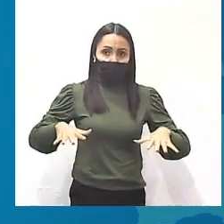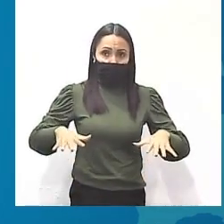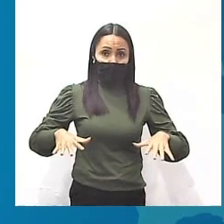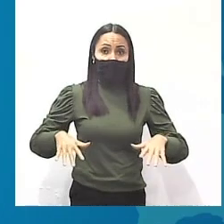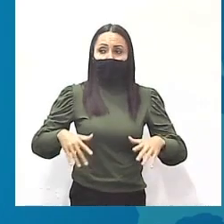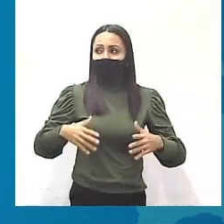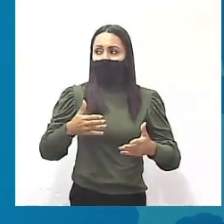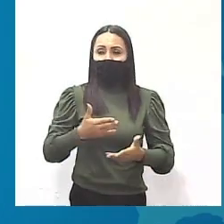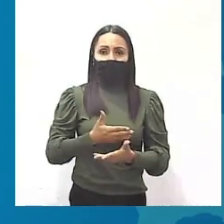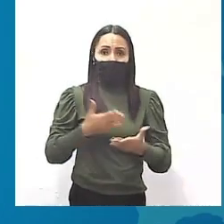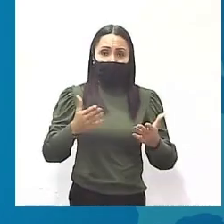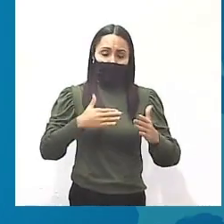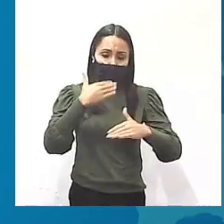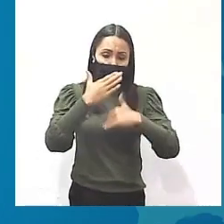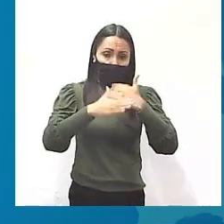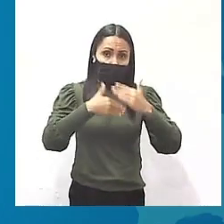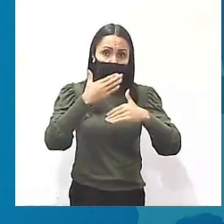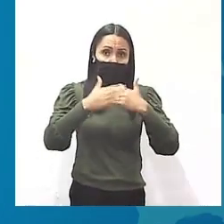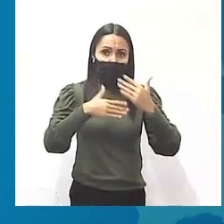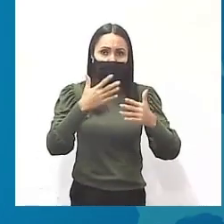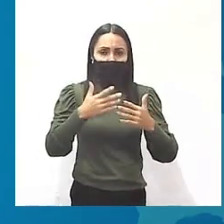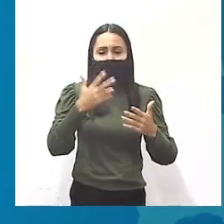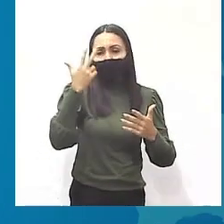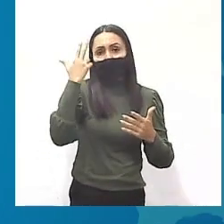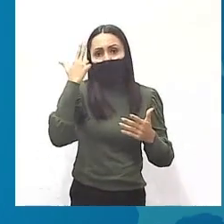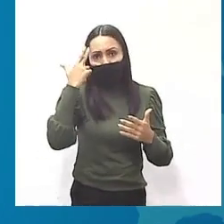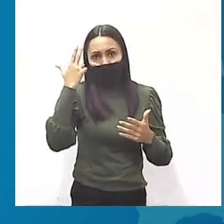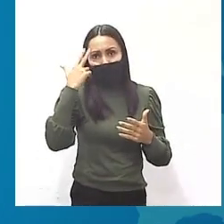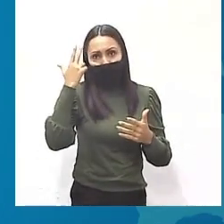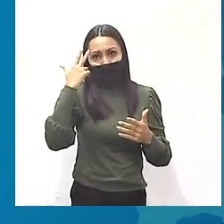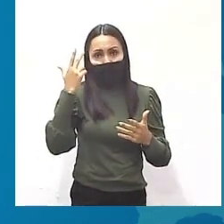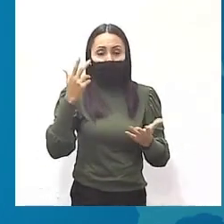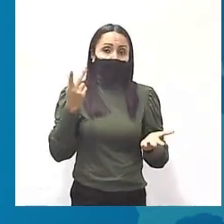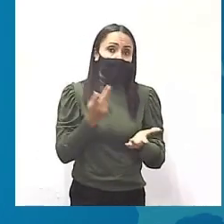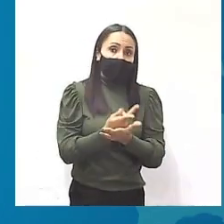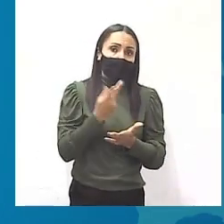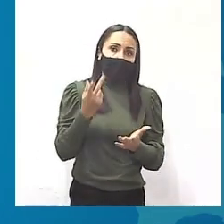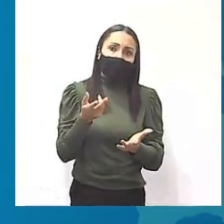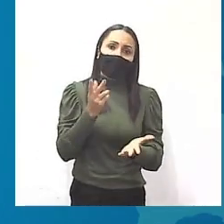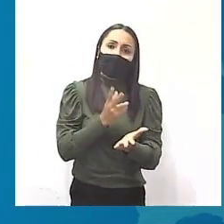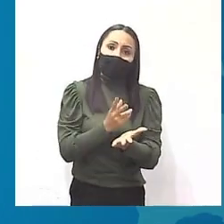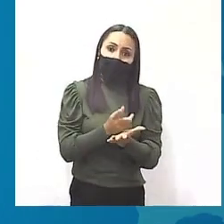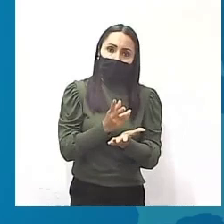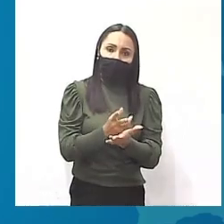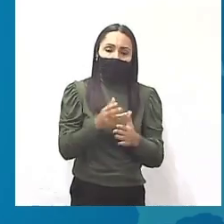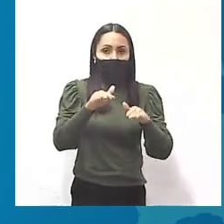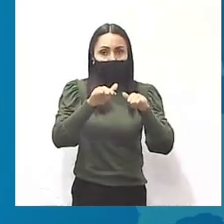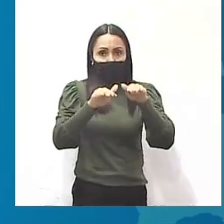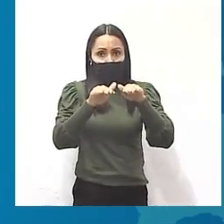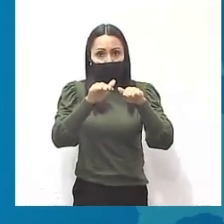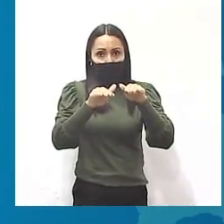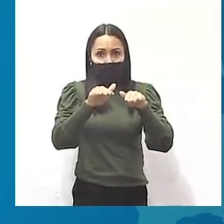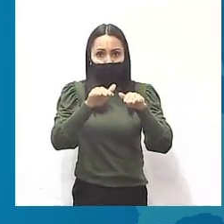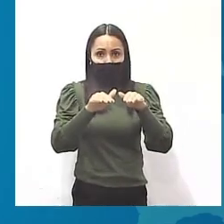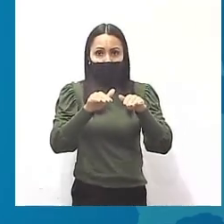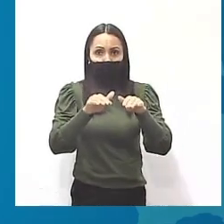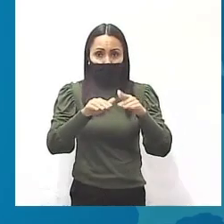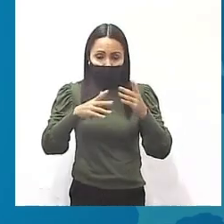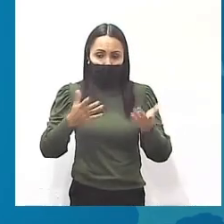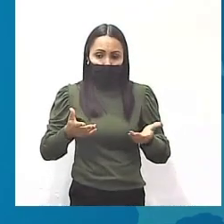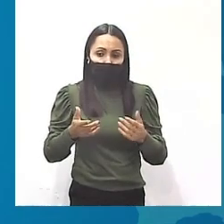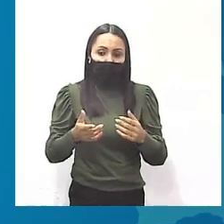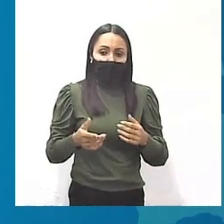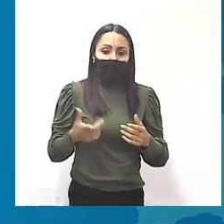vão ser um processo natural que ocorre para manter o equilíbrio hidrológico